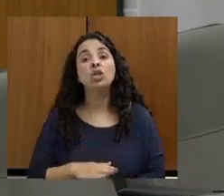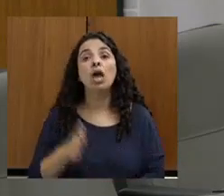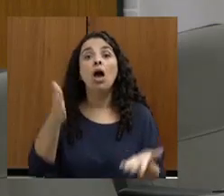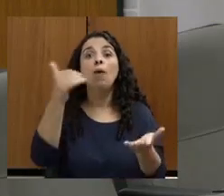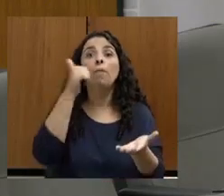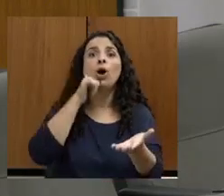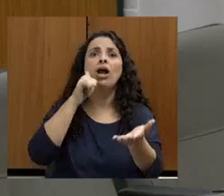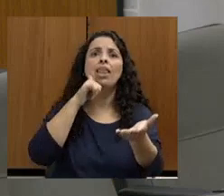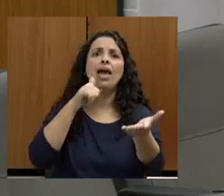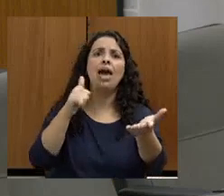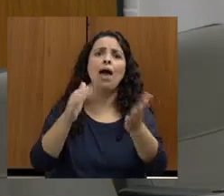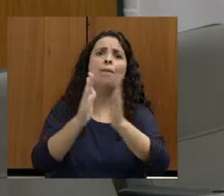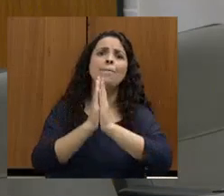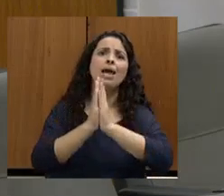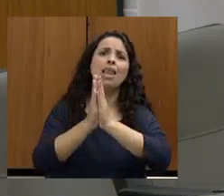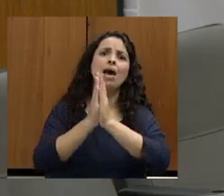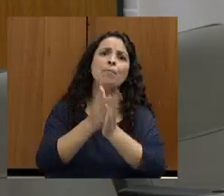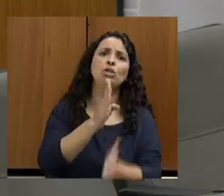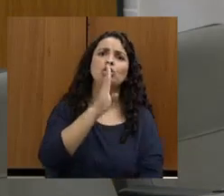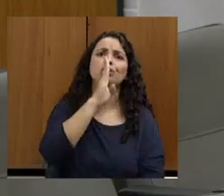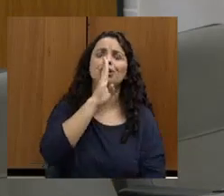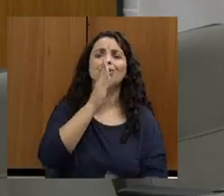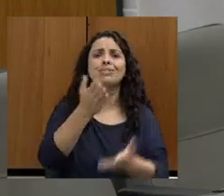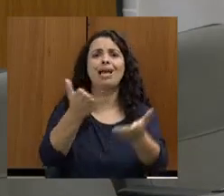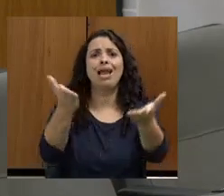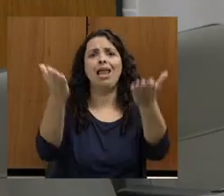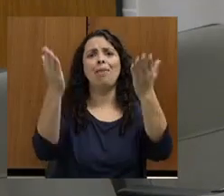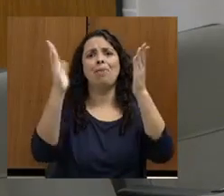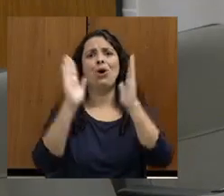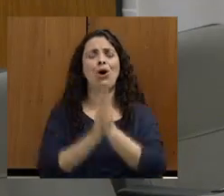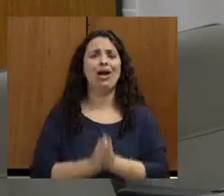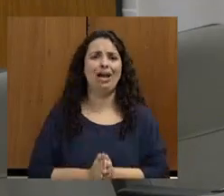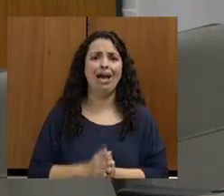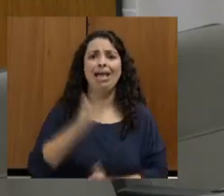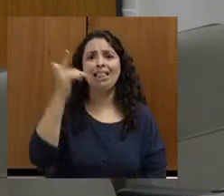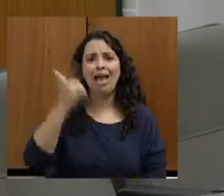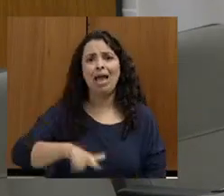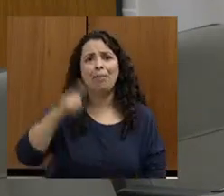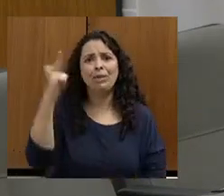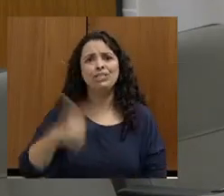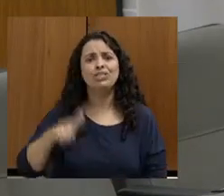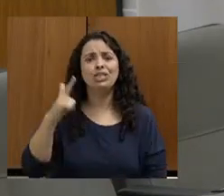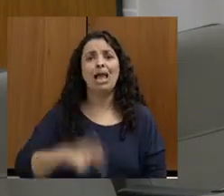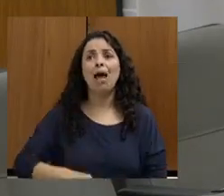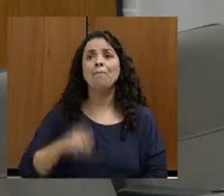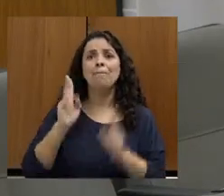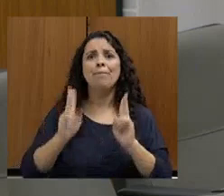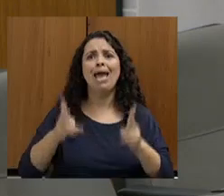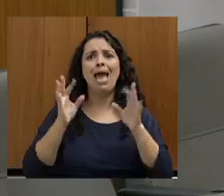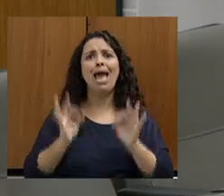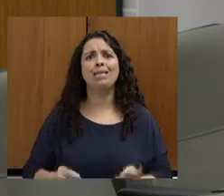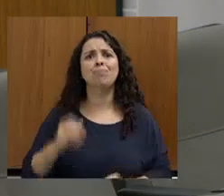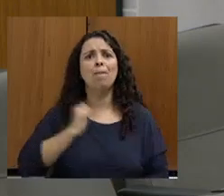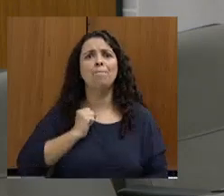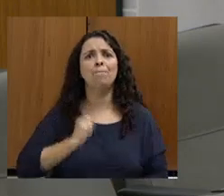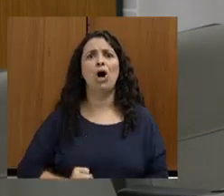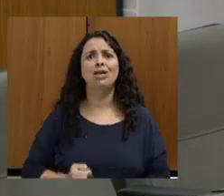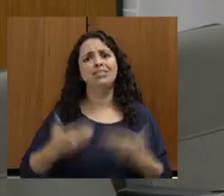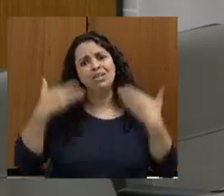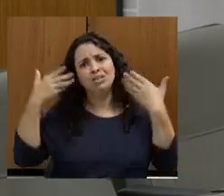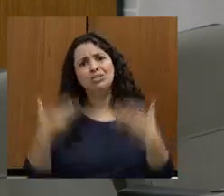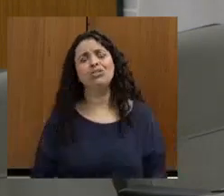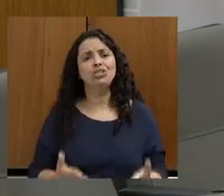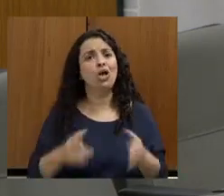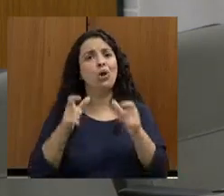amor de Deus, cala essa boca, está repetindo a mesma merda e está chegando a lugar nenhum.